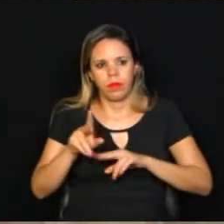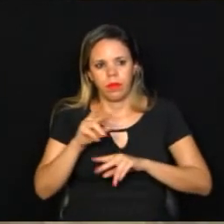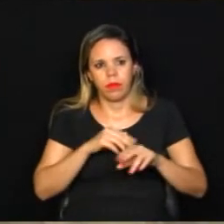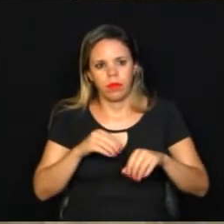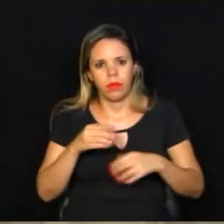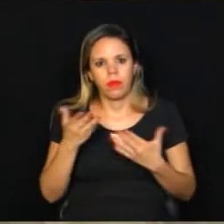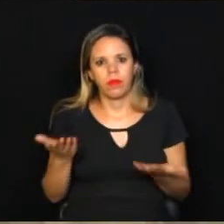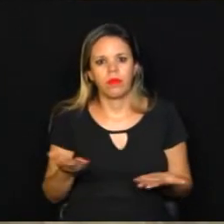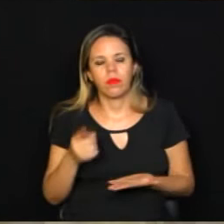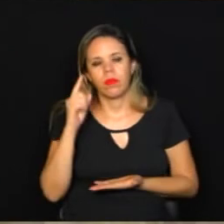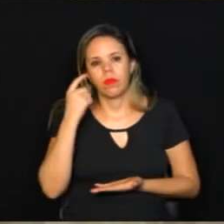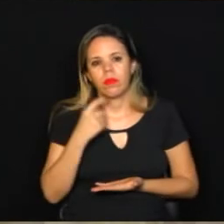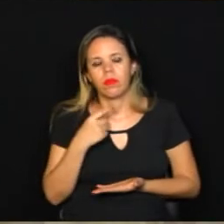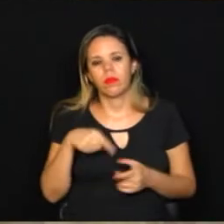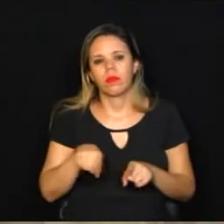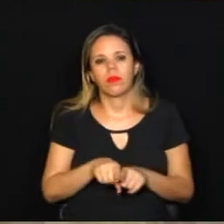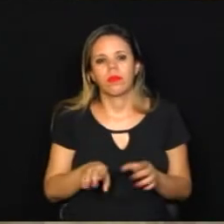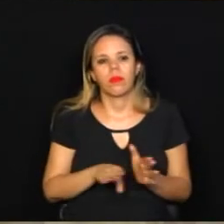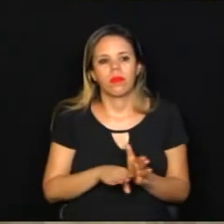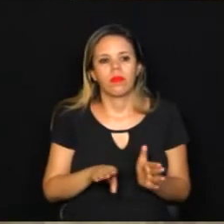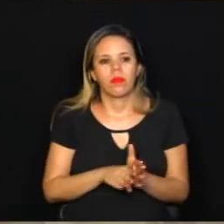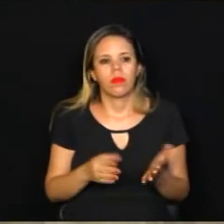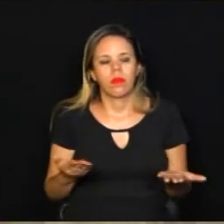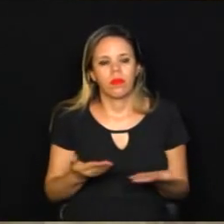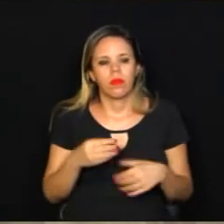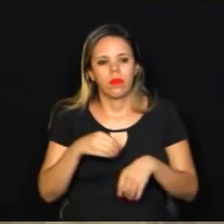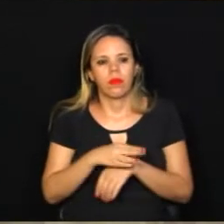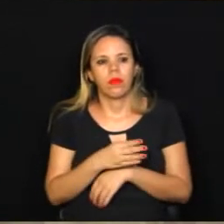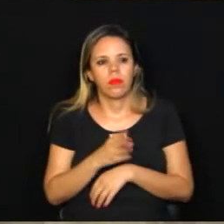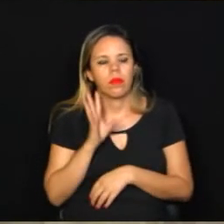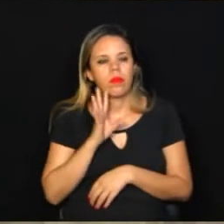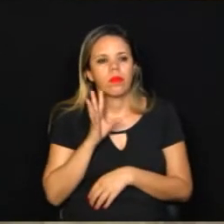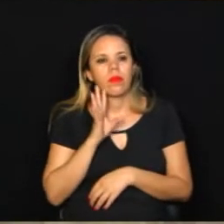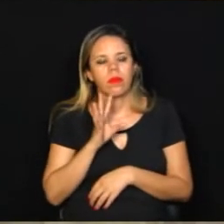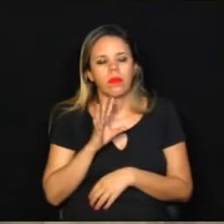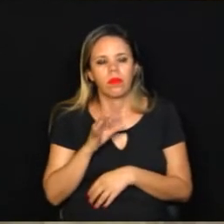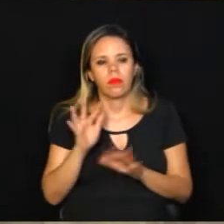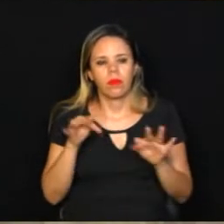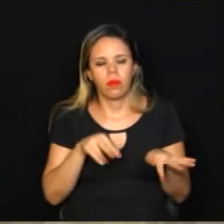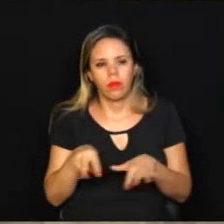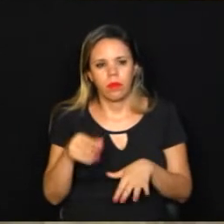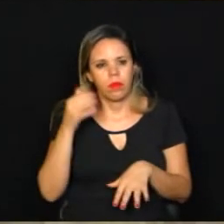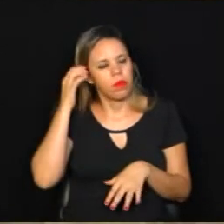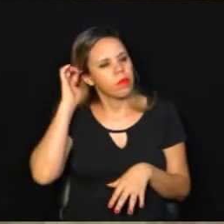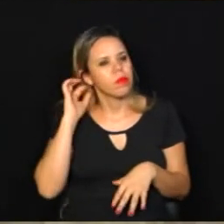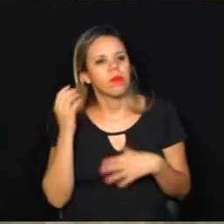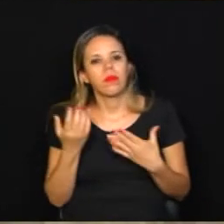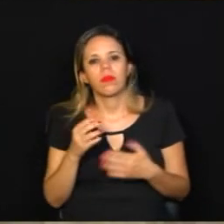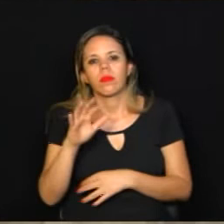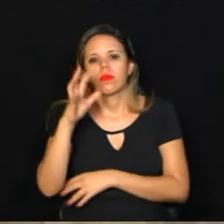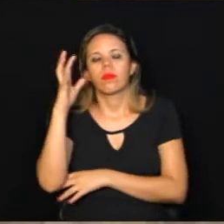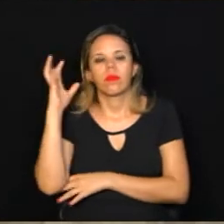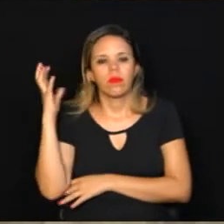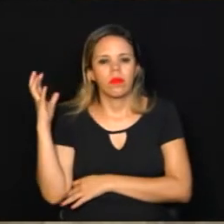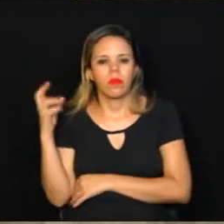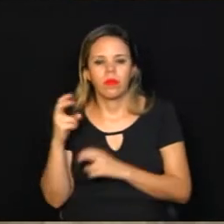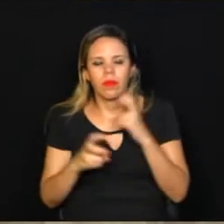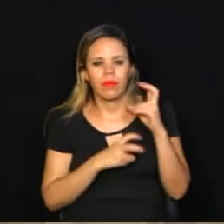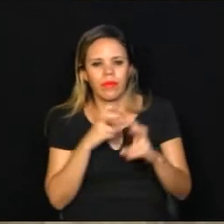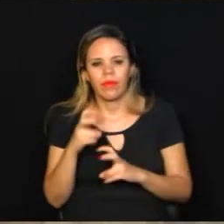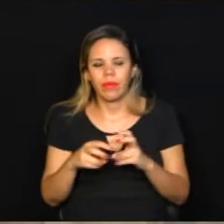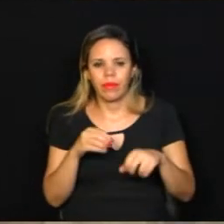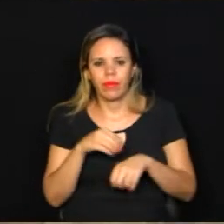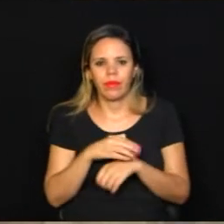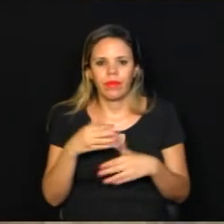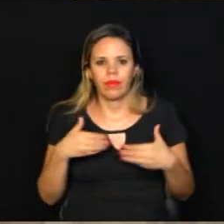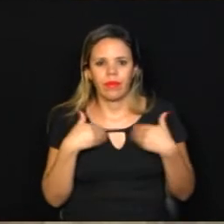dicas. E a Mirna Abreu chega agora também com uma dica muito bacana para este fim de semana no Bosque do Jequitibás. É, uma dica